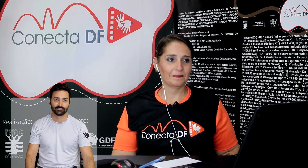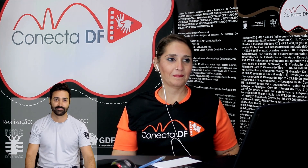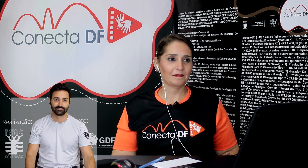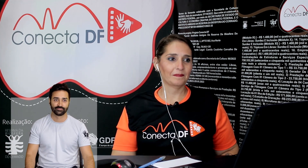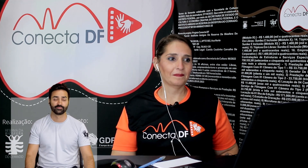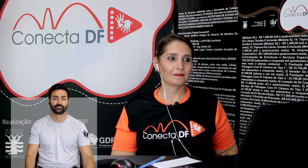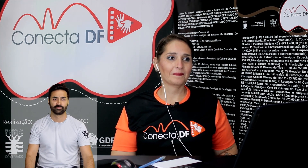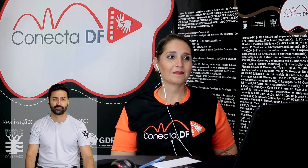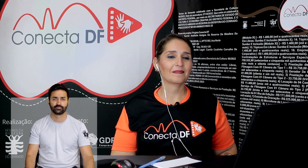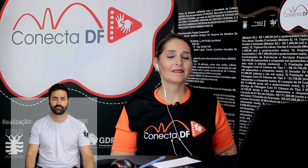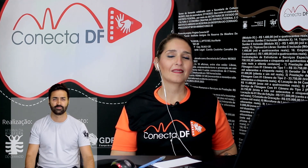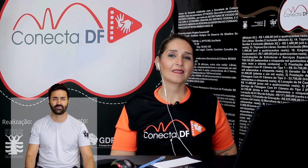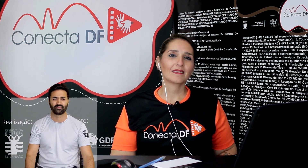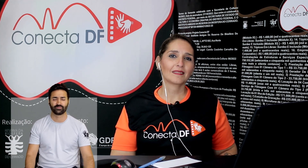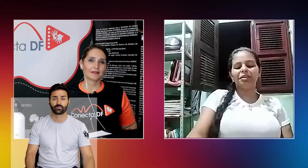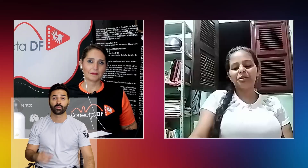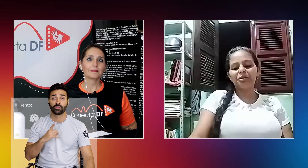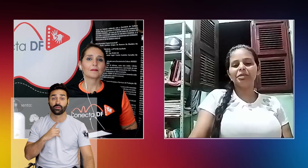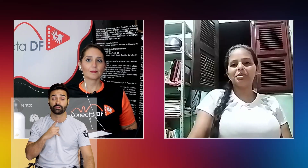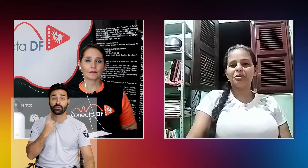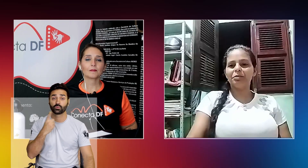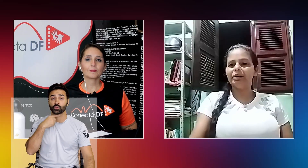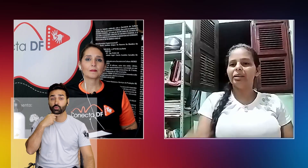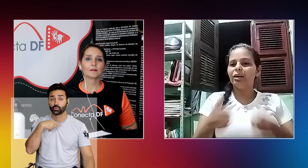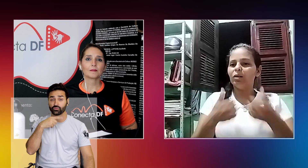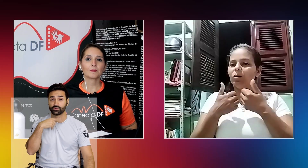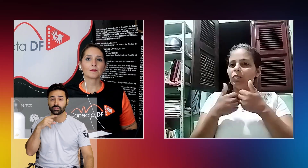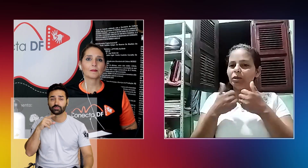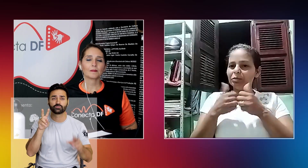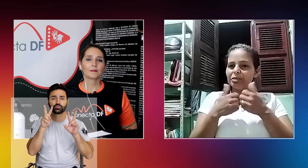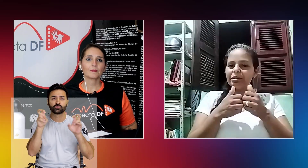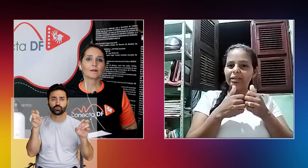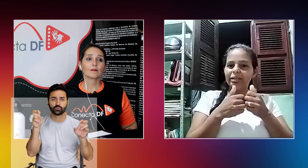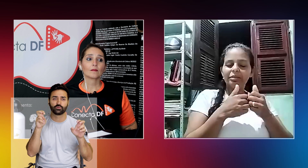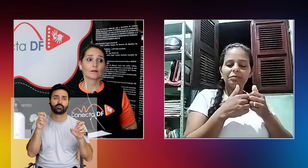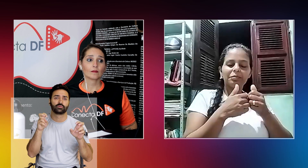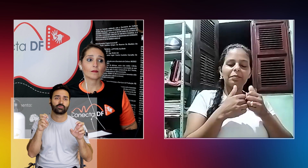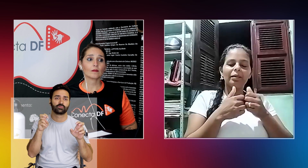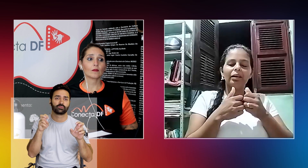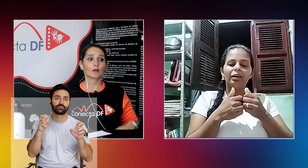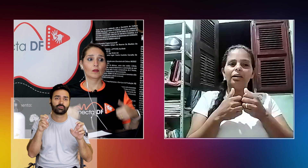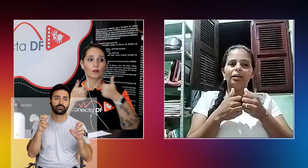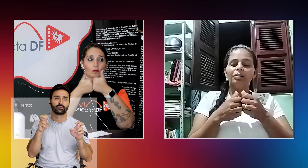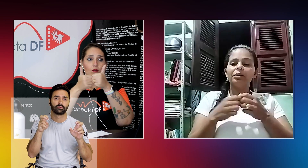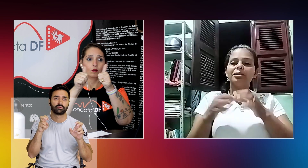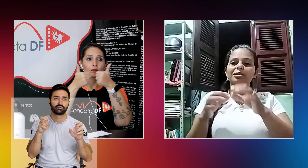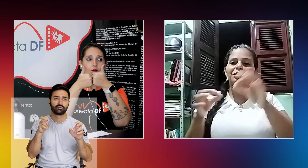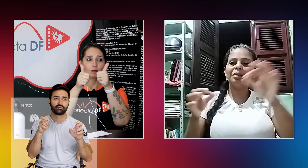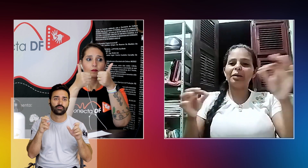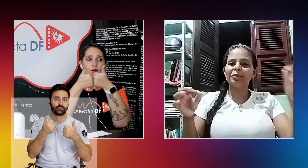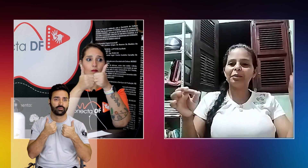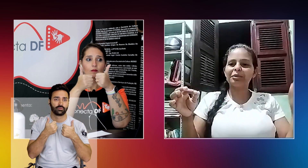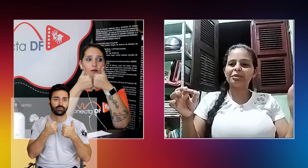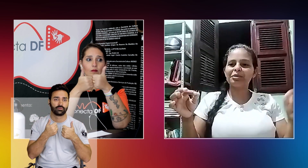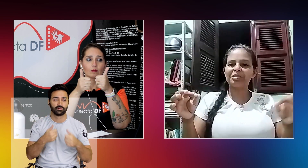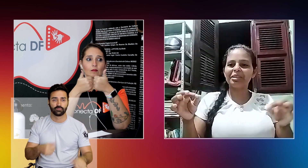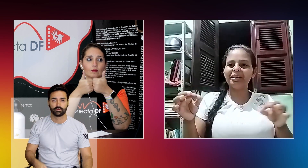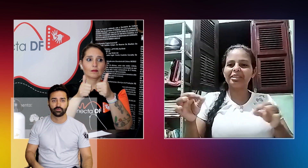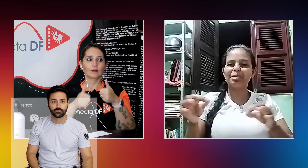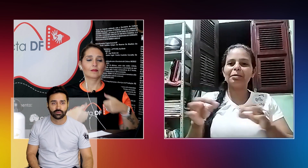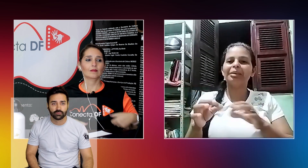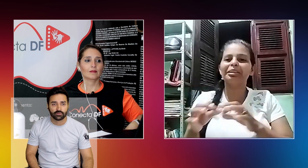Eu tenho uma dúvida sobre ônibus, né? E o grande circular, porque ontem eu tive